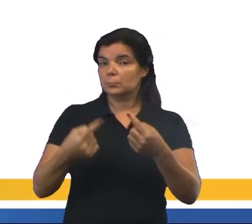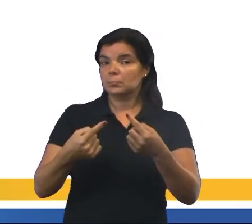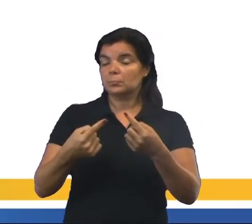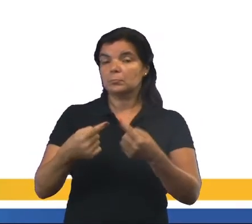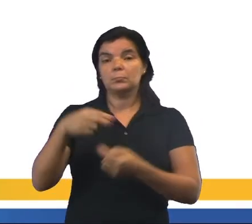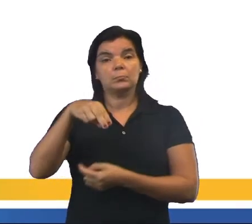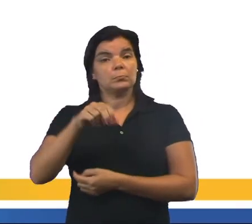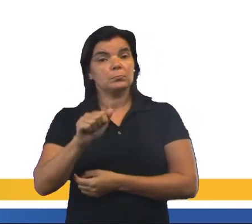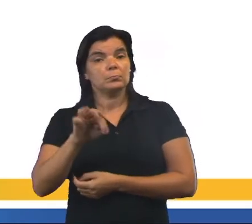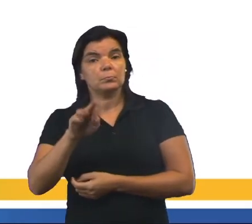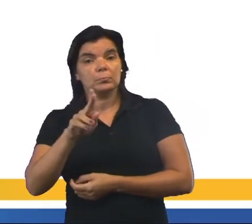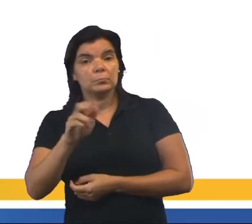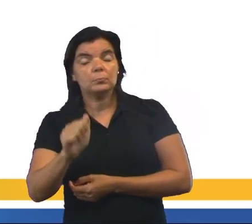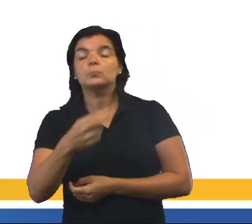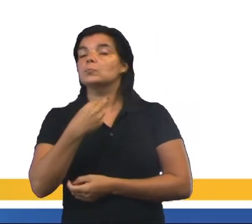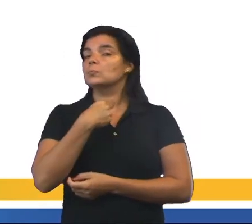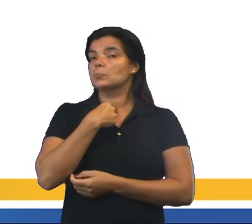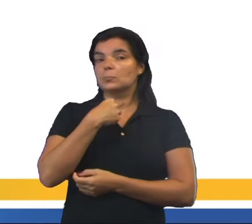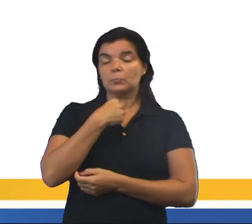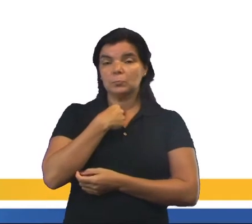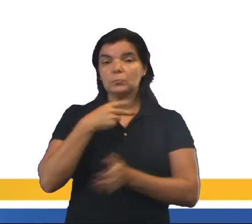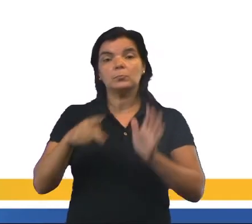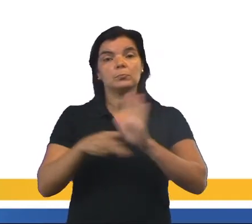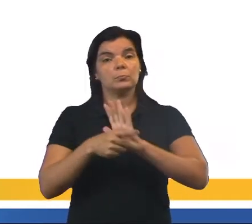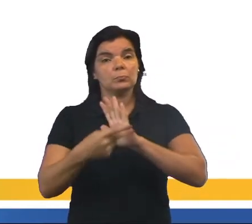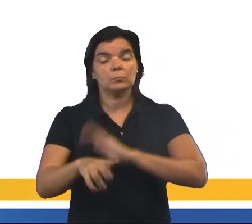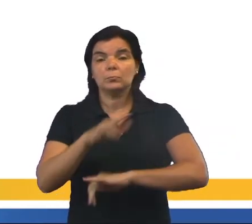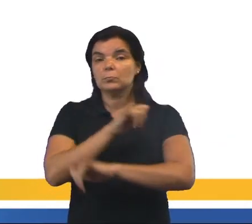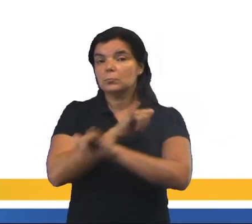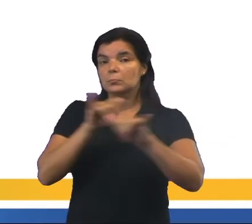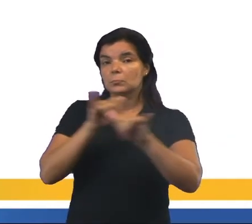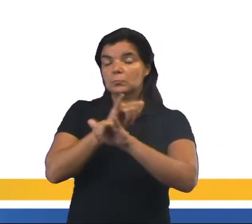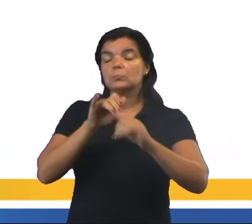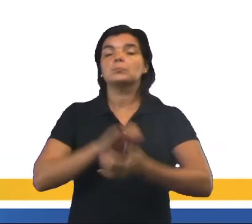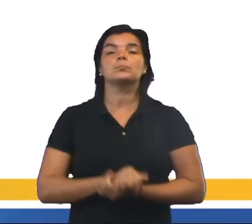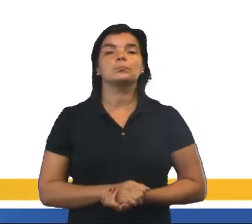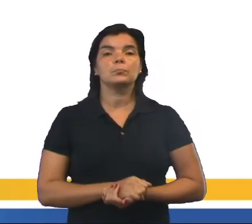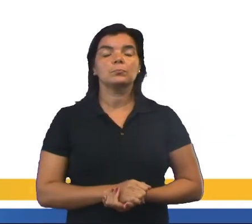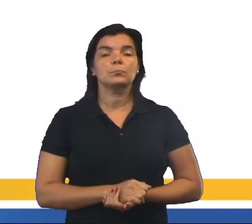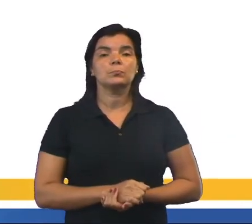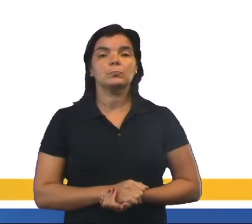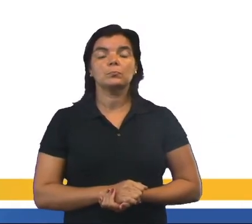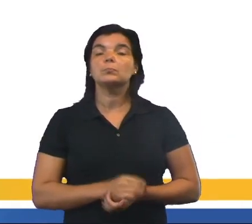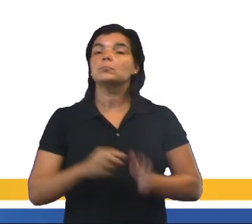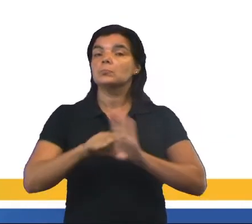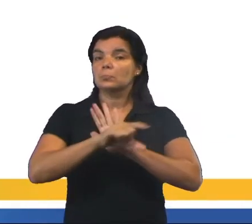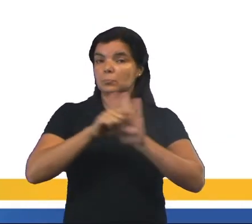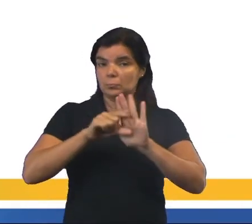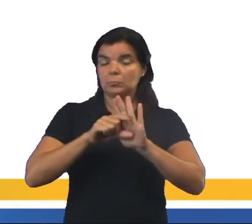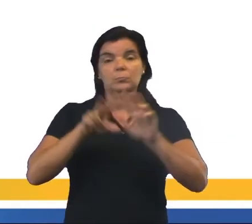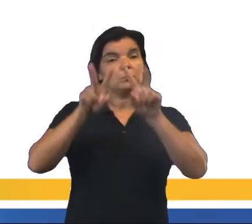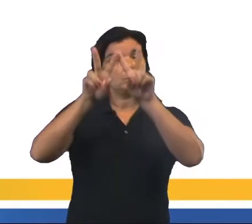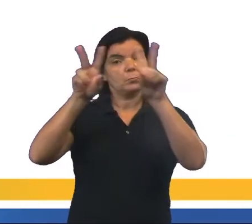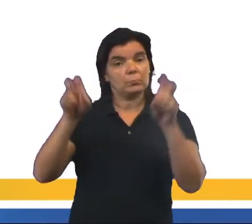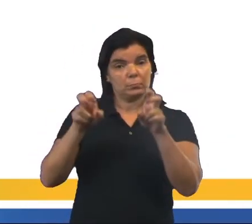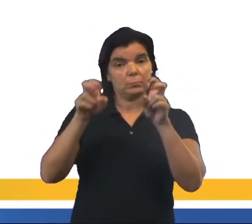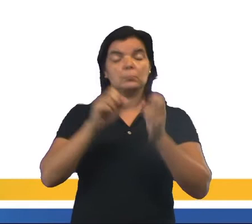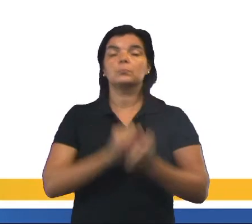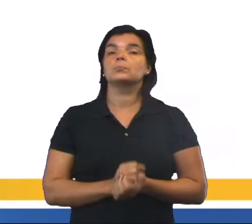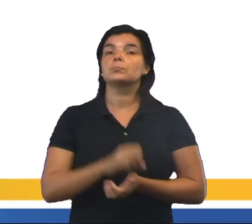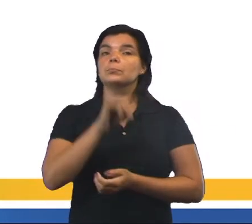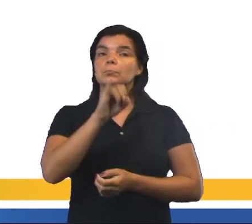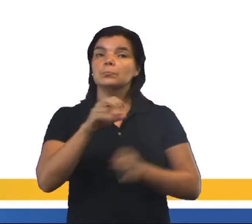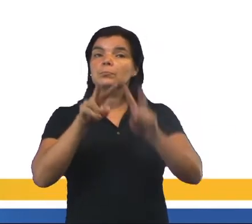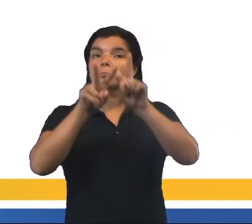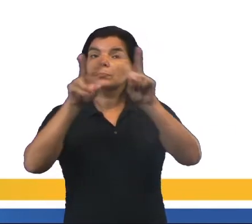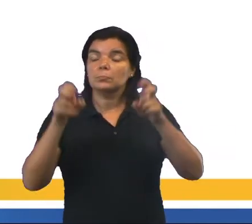mas in natura não podem sair do Acre. Avisa. Olha só, esse trecho ele está entre aspas. Se ele